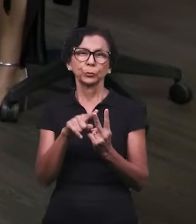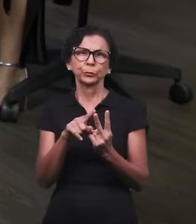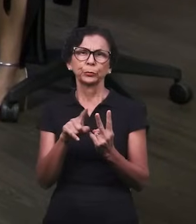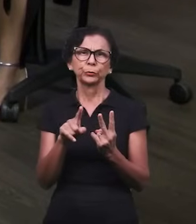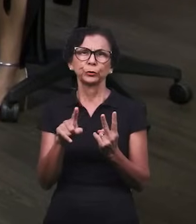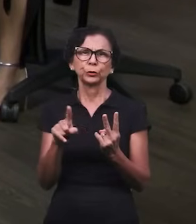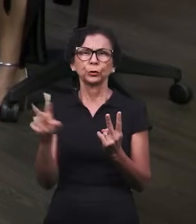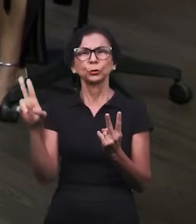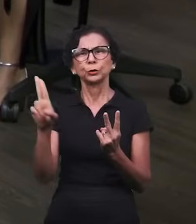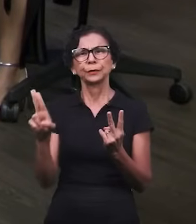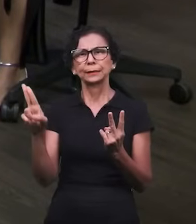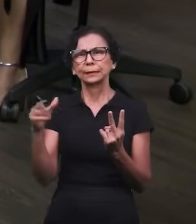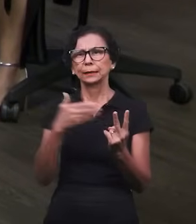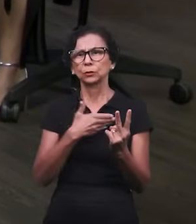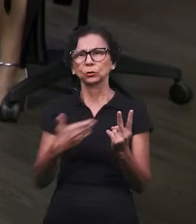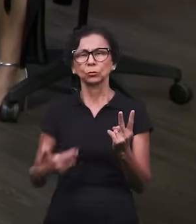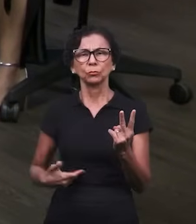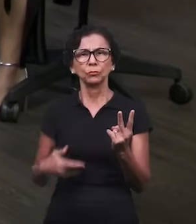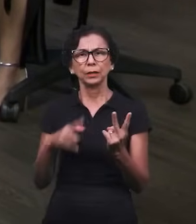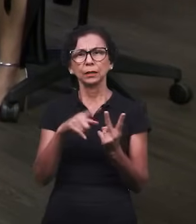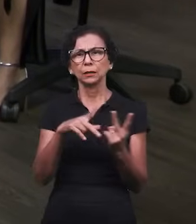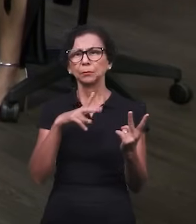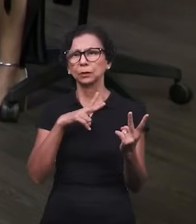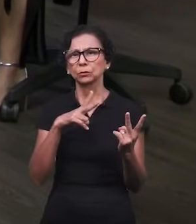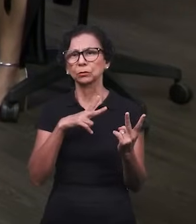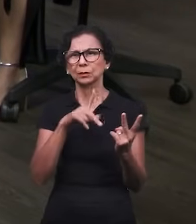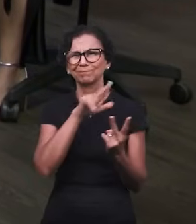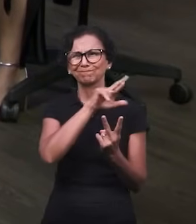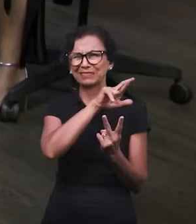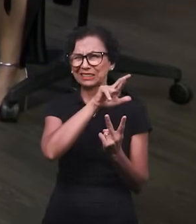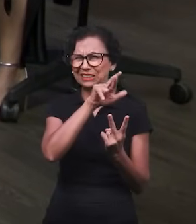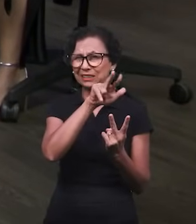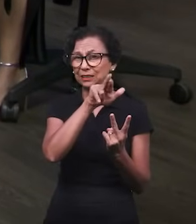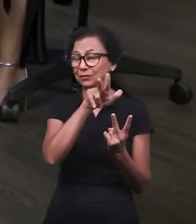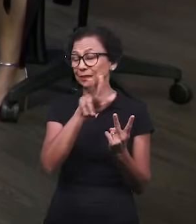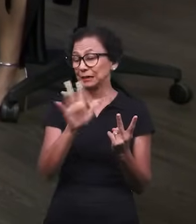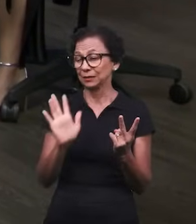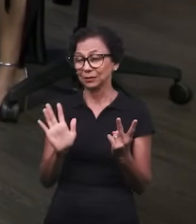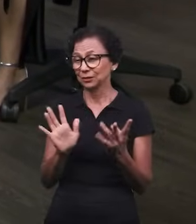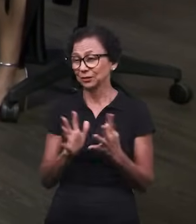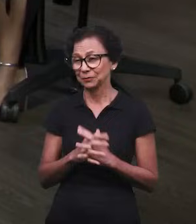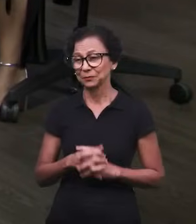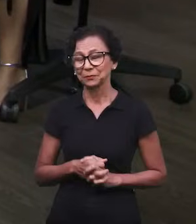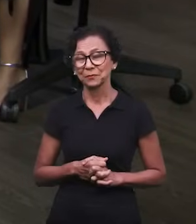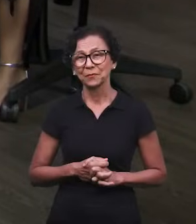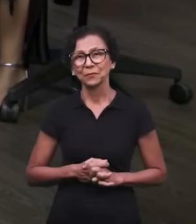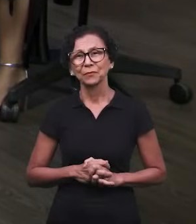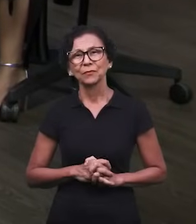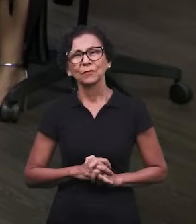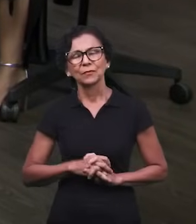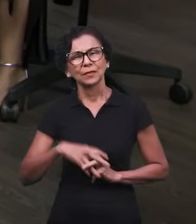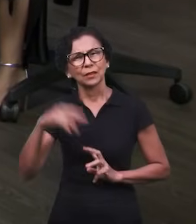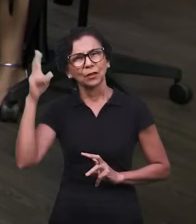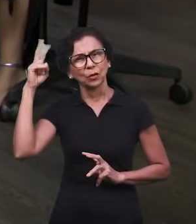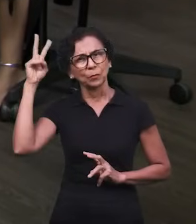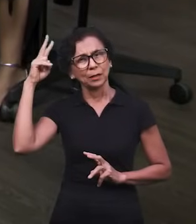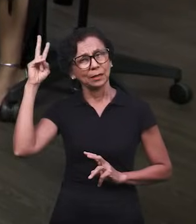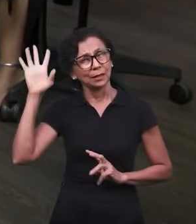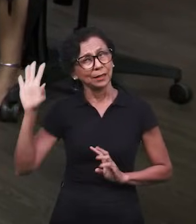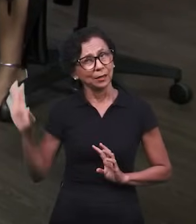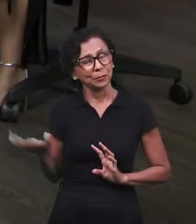me lembro disso, isso é um bom sinal, que eu ainda estou me lembrando dessa época da minha vida, né, que quando a gente